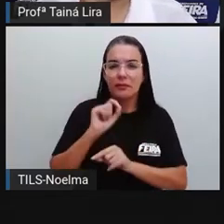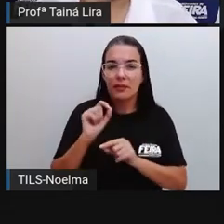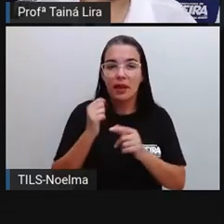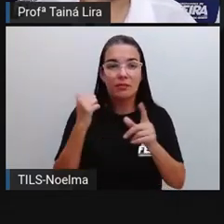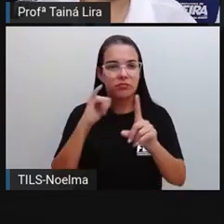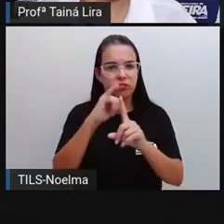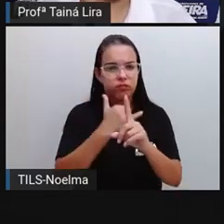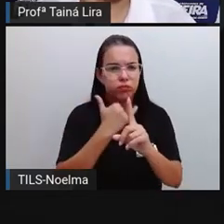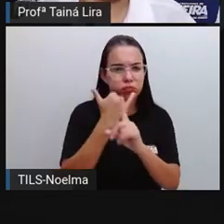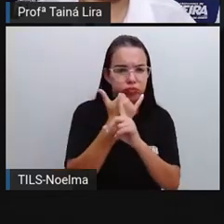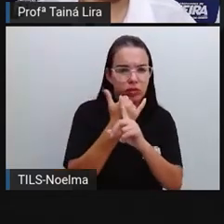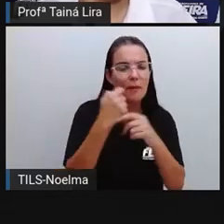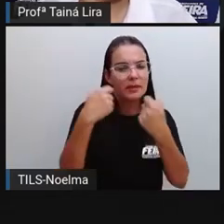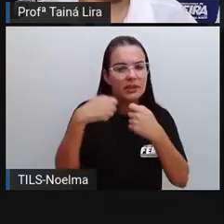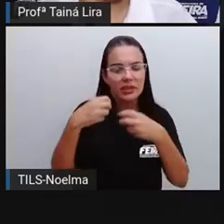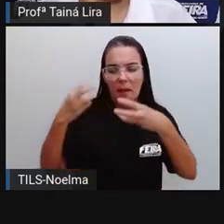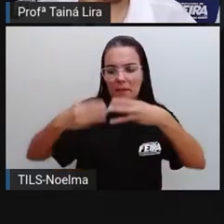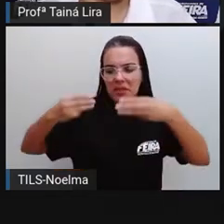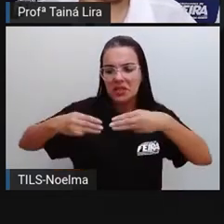Público. Então, olha lá,